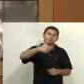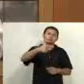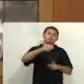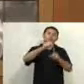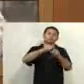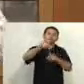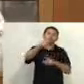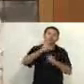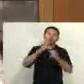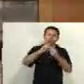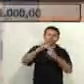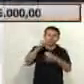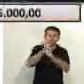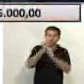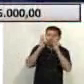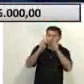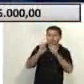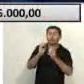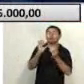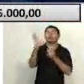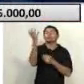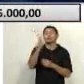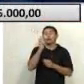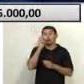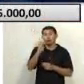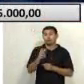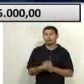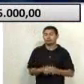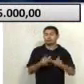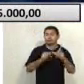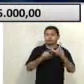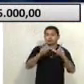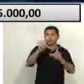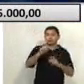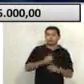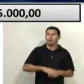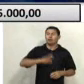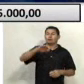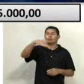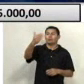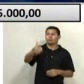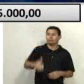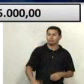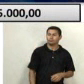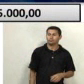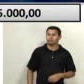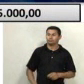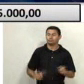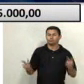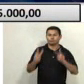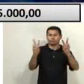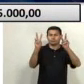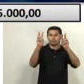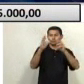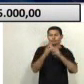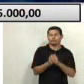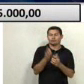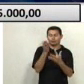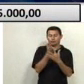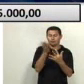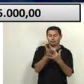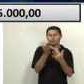x e fazer a soma. Então, vamos ver como que funciona. Olha só o que o item D está pedindo. Qual que é a probabilidade de um valor estar